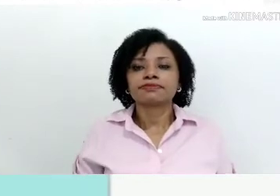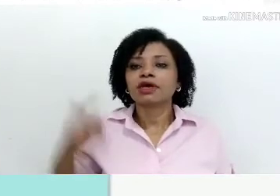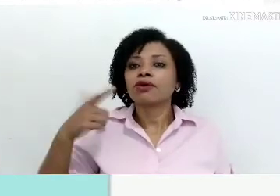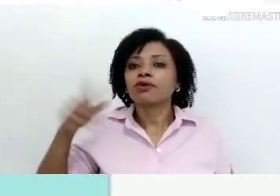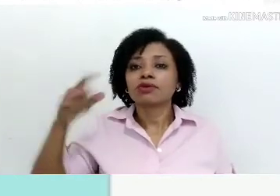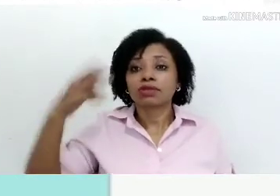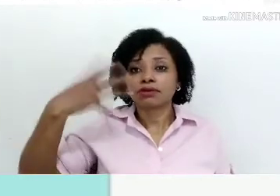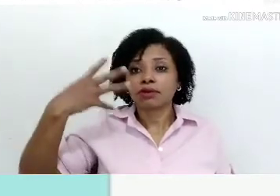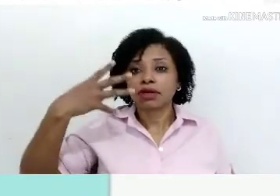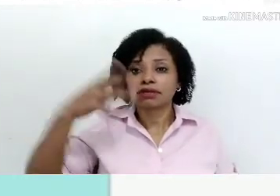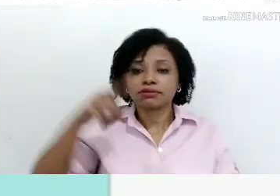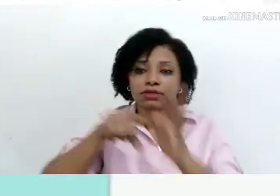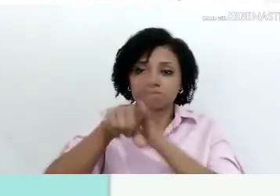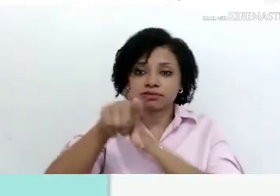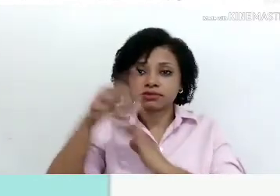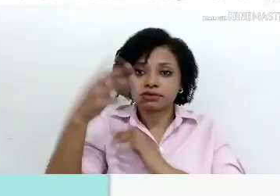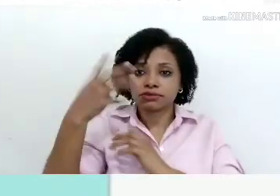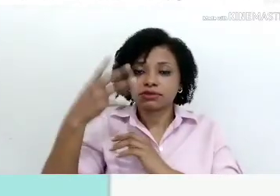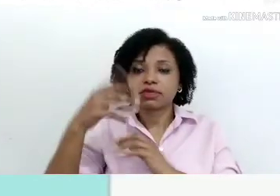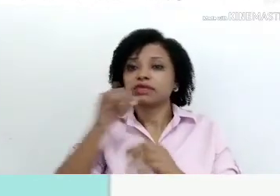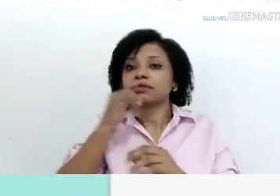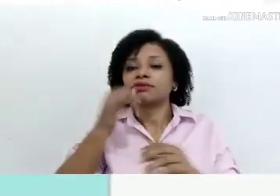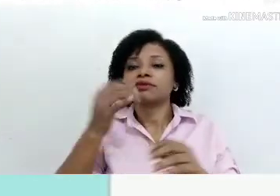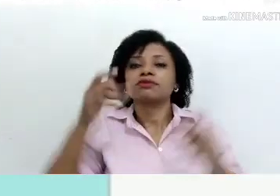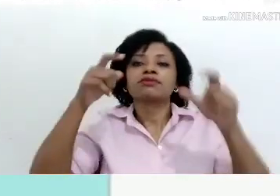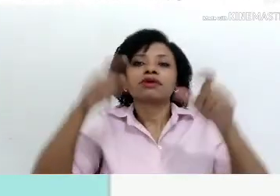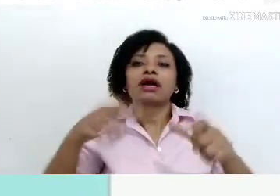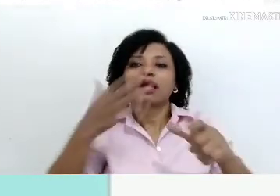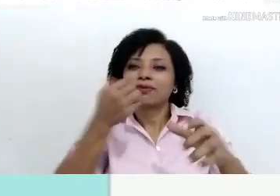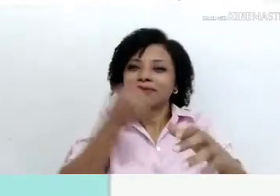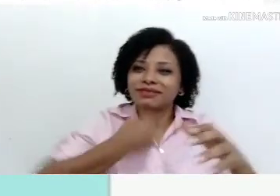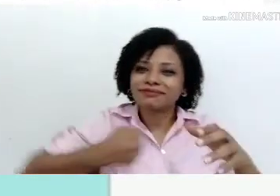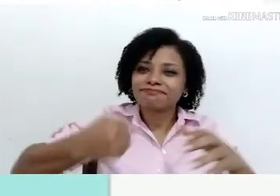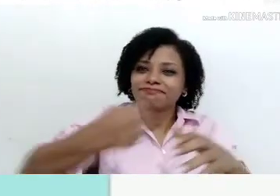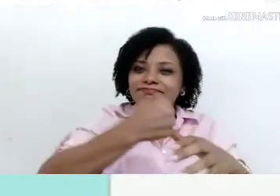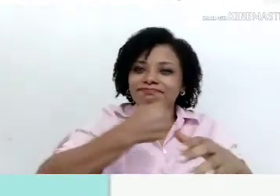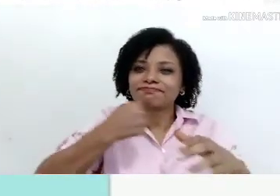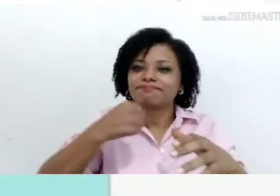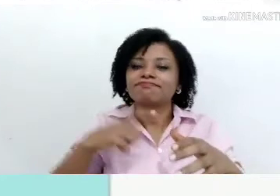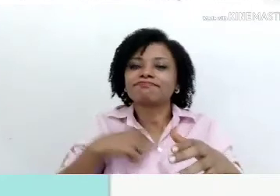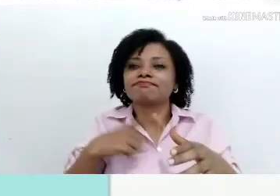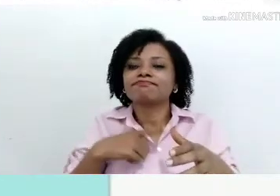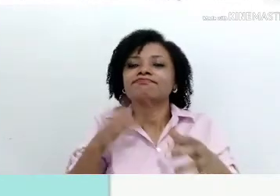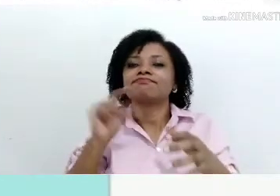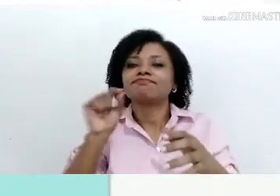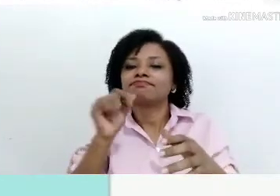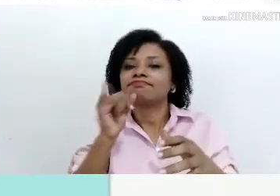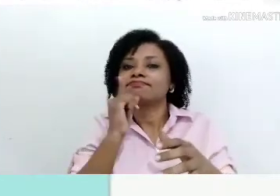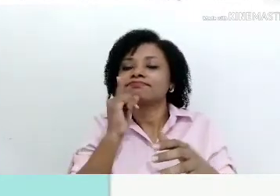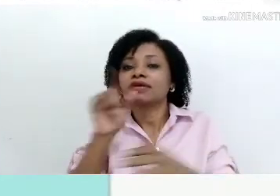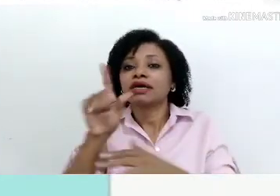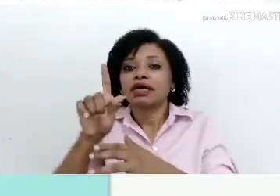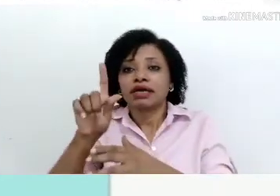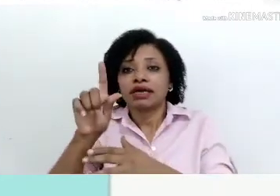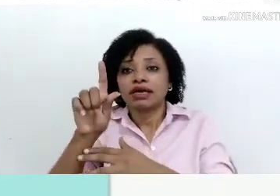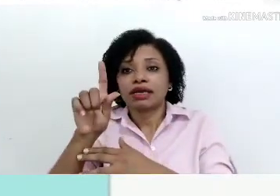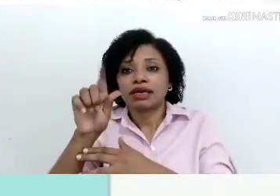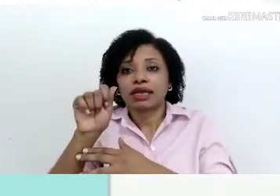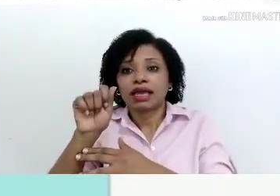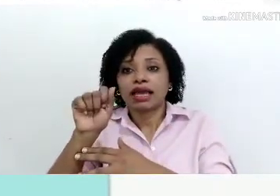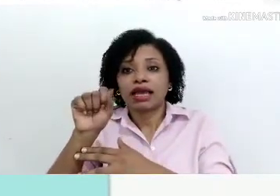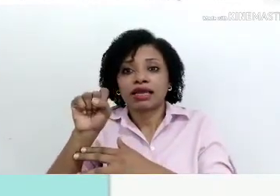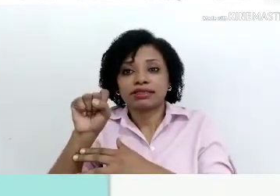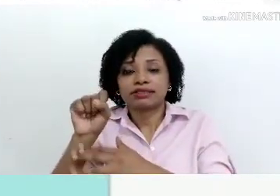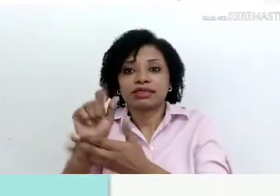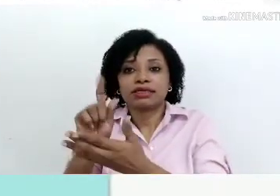A próxima, que seria a quarta questão, né? Em uma cozinha estão ocorrendo os seguintes processos. 1. gás queimando